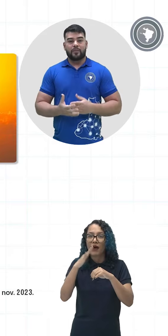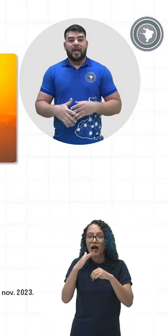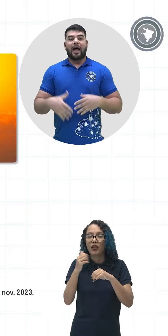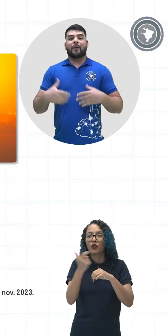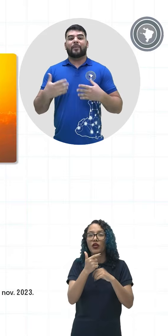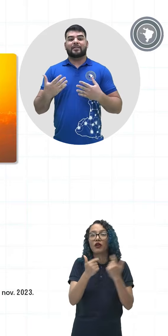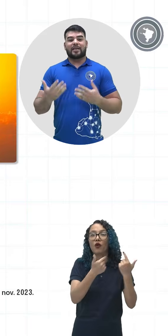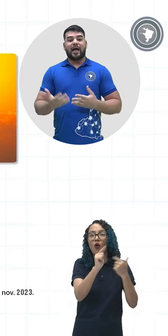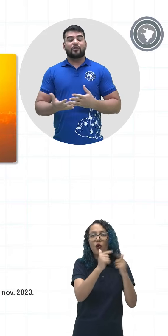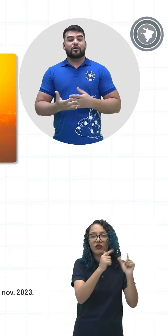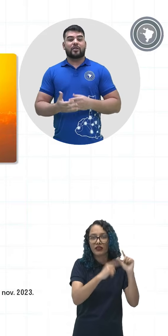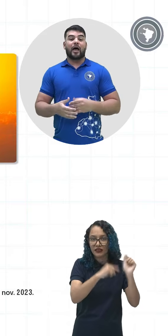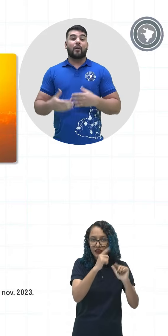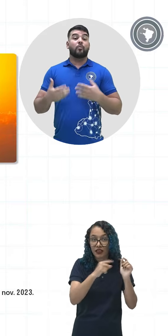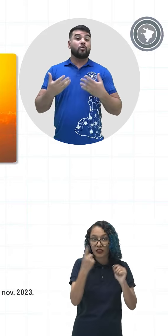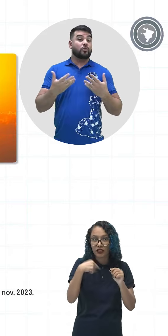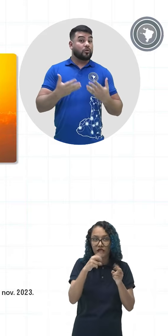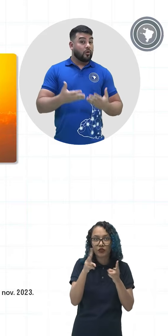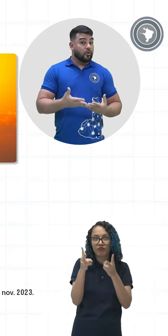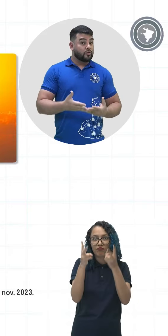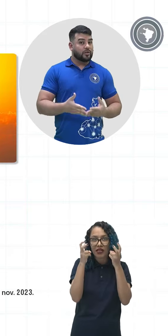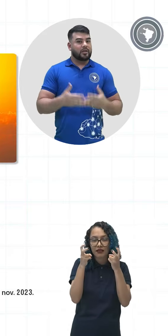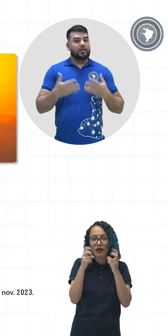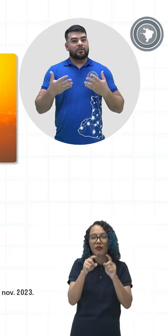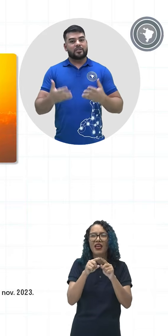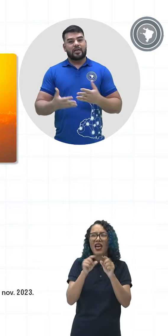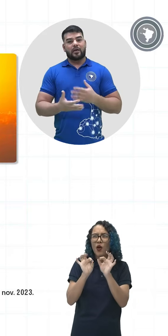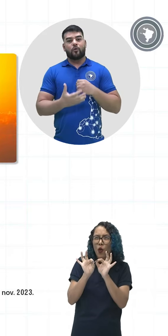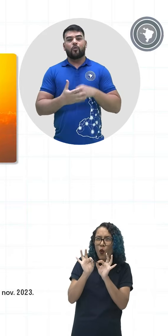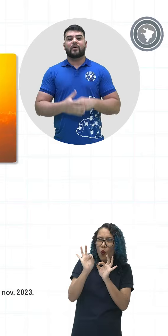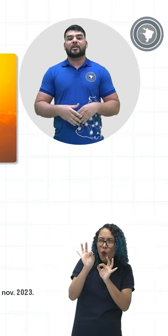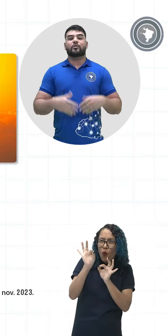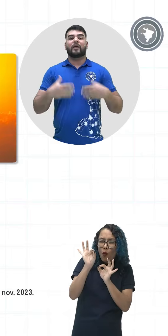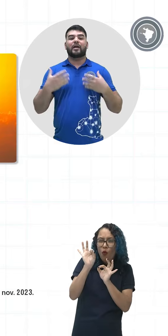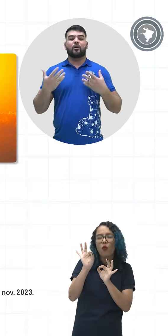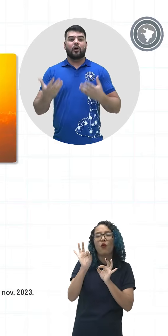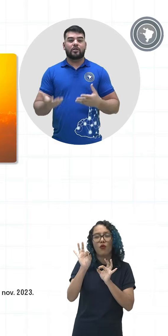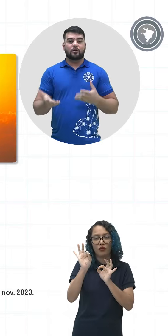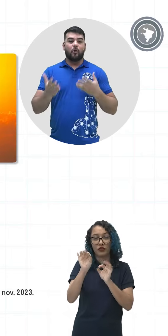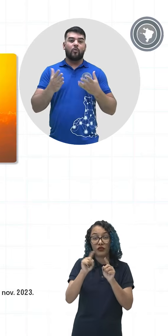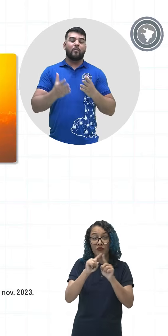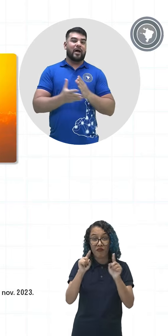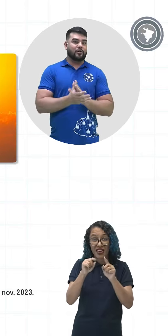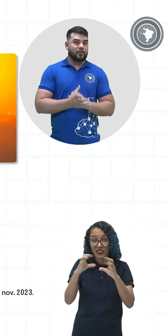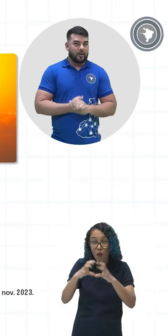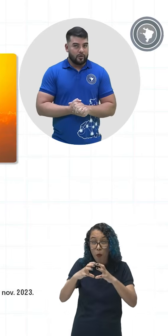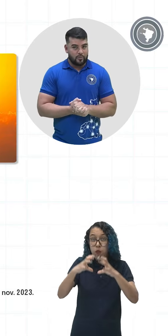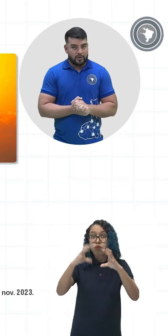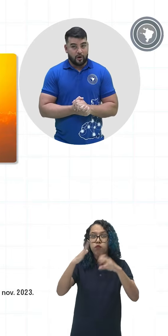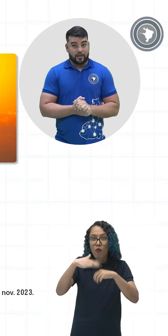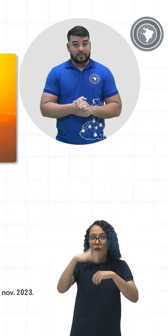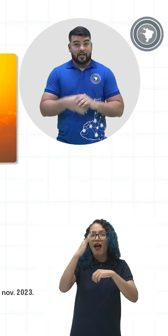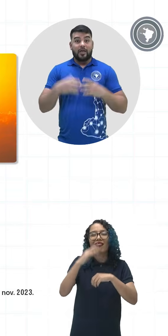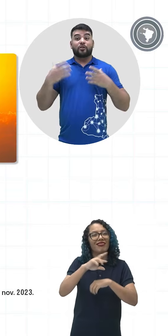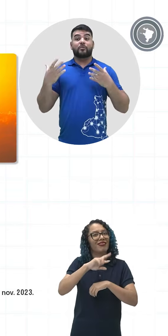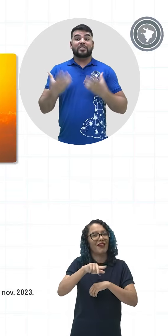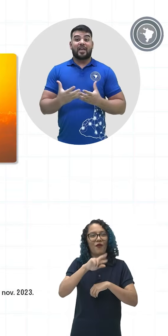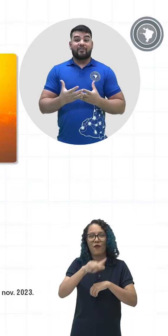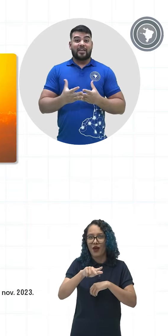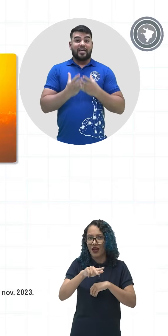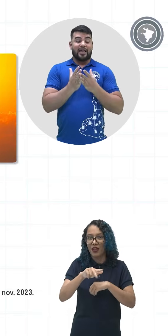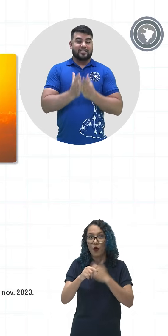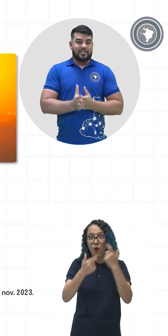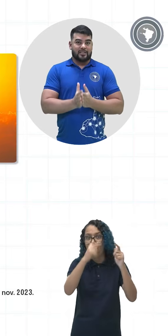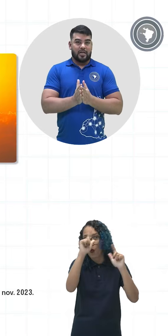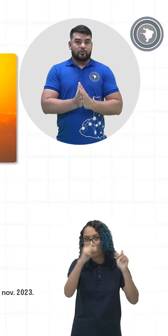olho nu, apesar de estar muito longe de ser uma das maiores ou mais luminosas. Então,